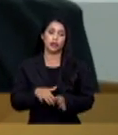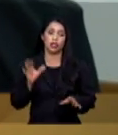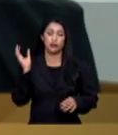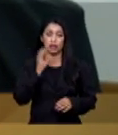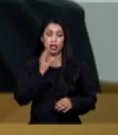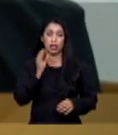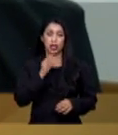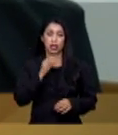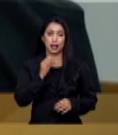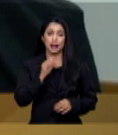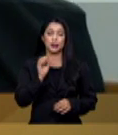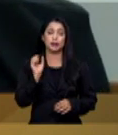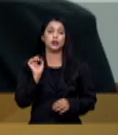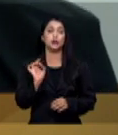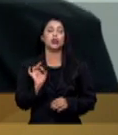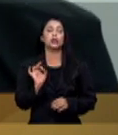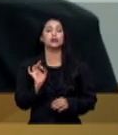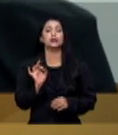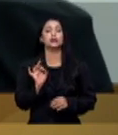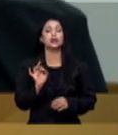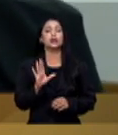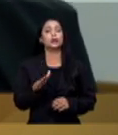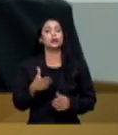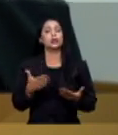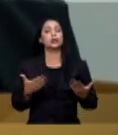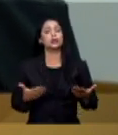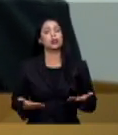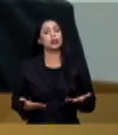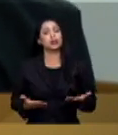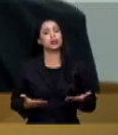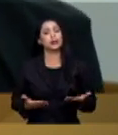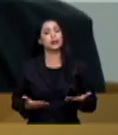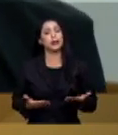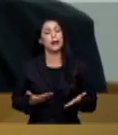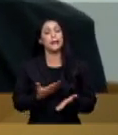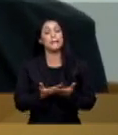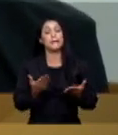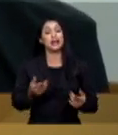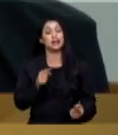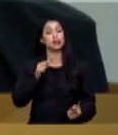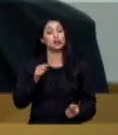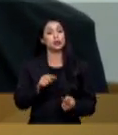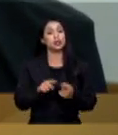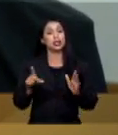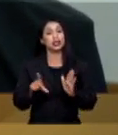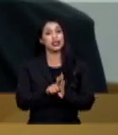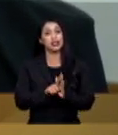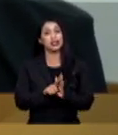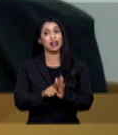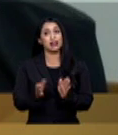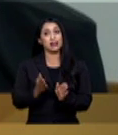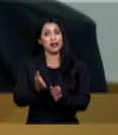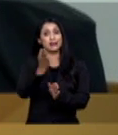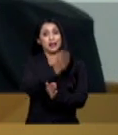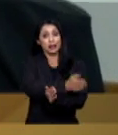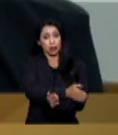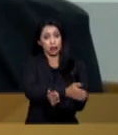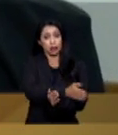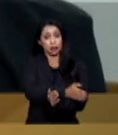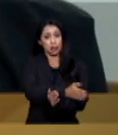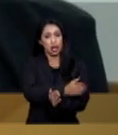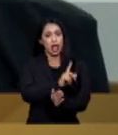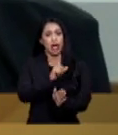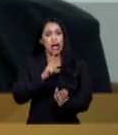breve quanto à perda de objeto dessas leis anteriores. Posteriormente, veio